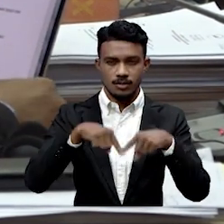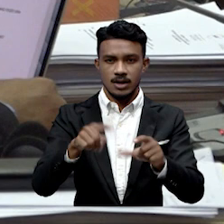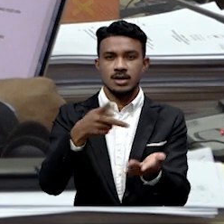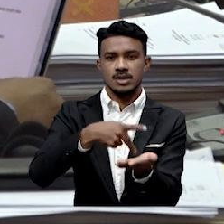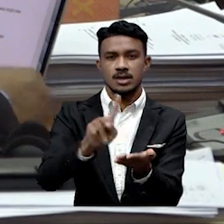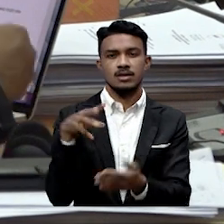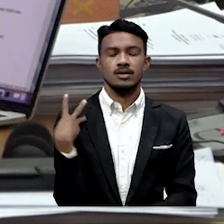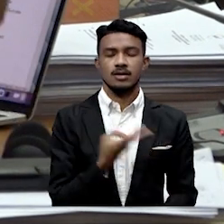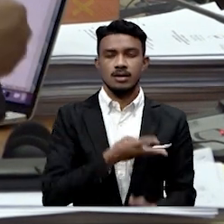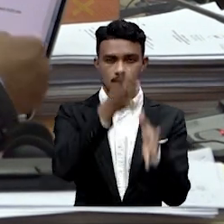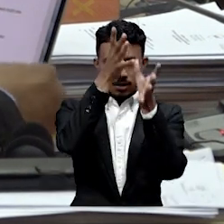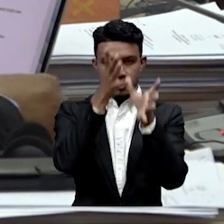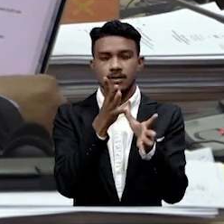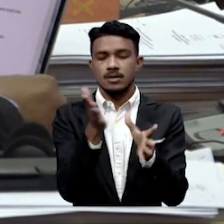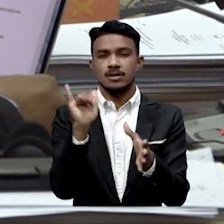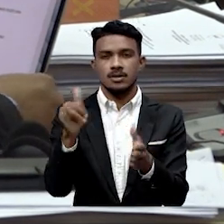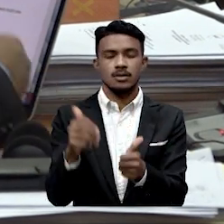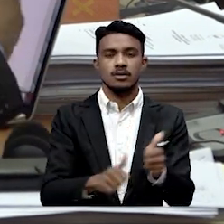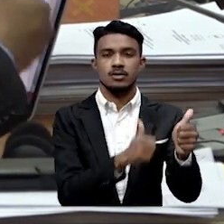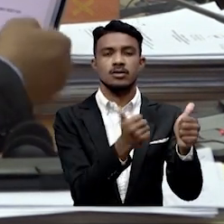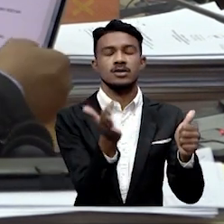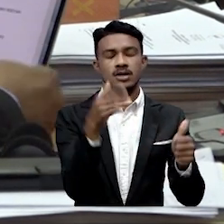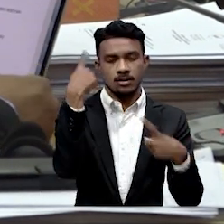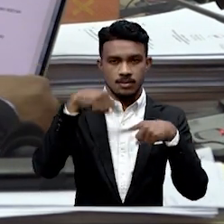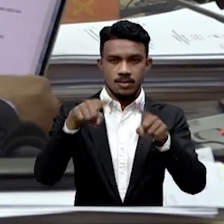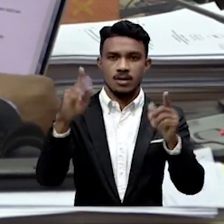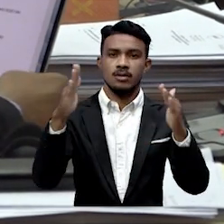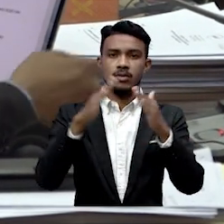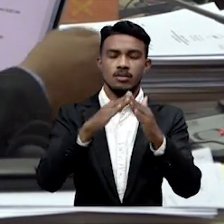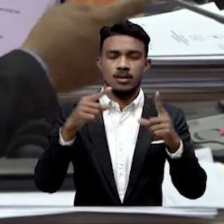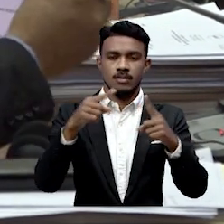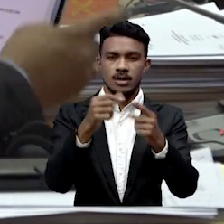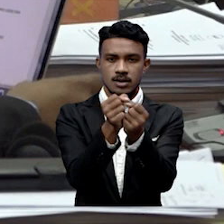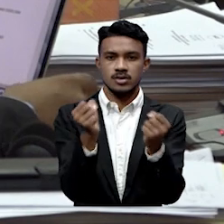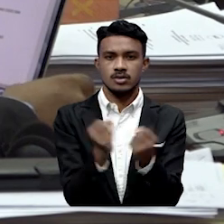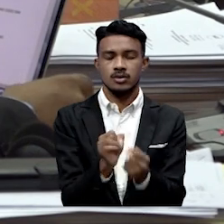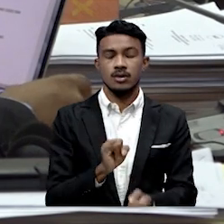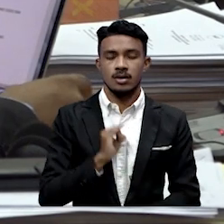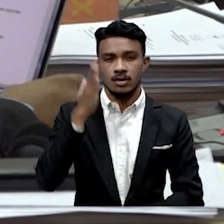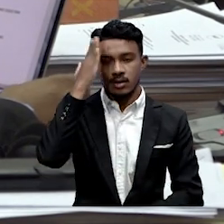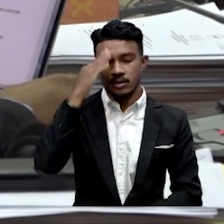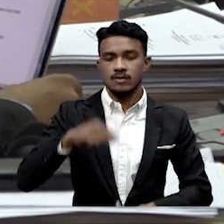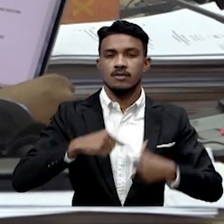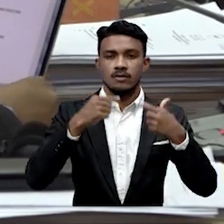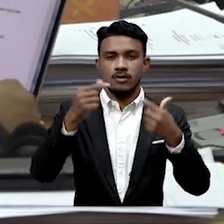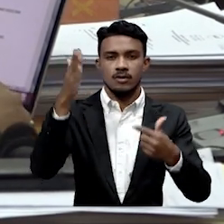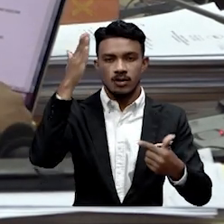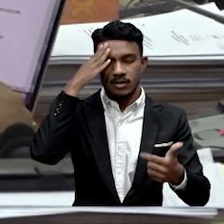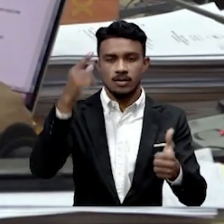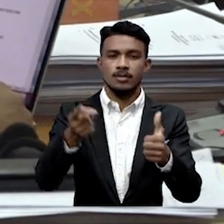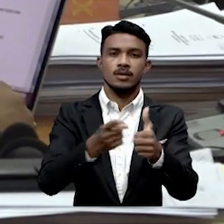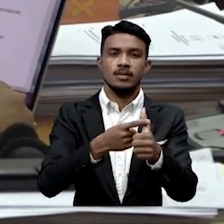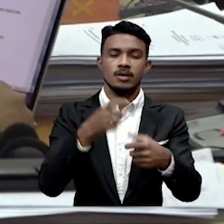sira batuir sira to sirne uma para tsilu sira ga e ba ia suku honi ne ma hokara rekomenda ne primeiro assunto